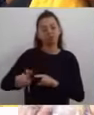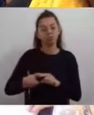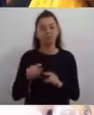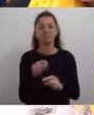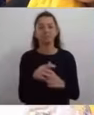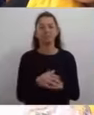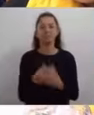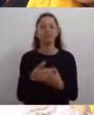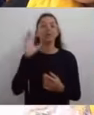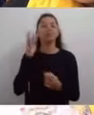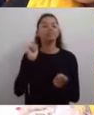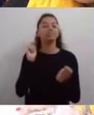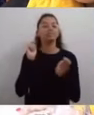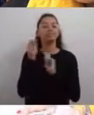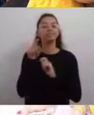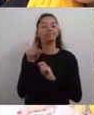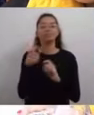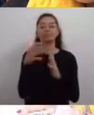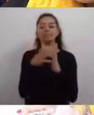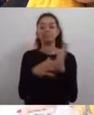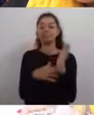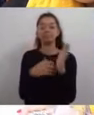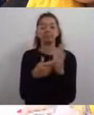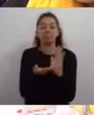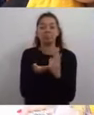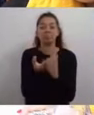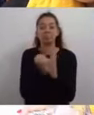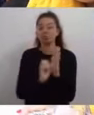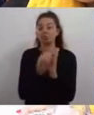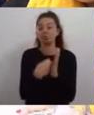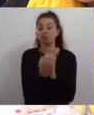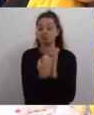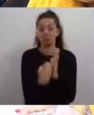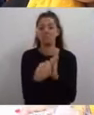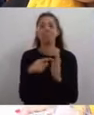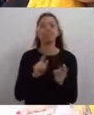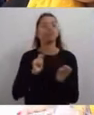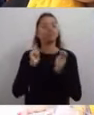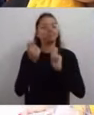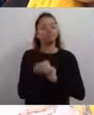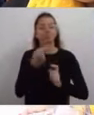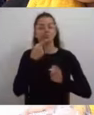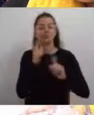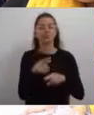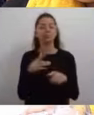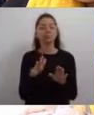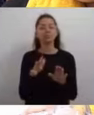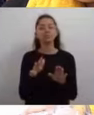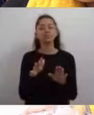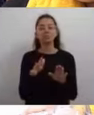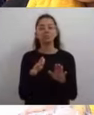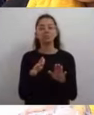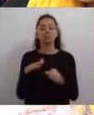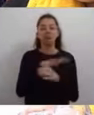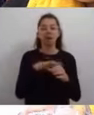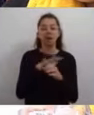continua a não constar no léxico do município. Em mais uma reestruturação orgânica, continuamos sem ter claramente identificadas áreas que consideramos chave